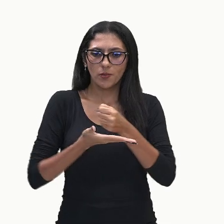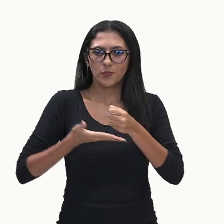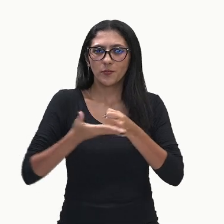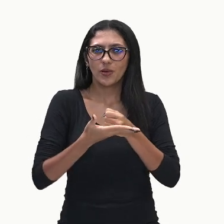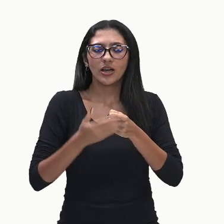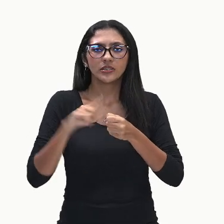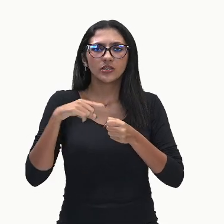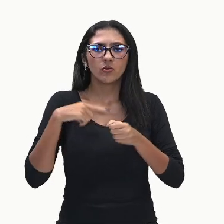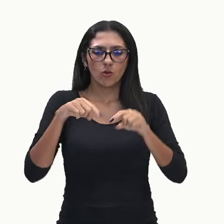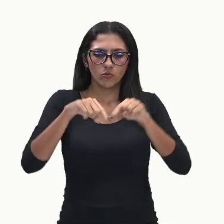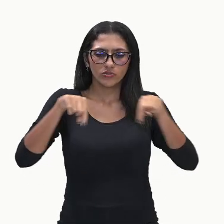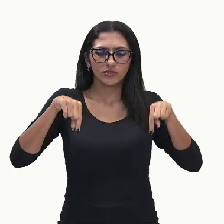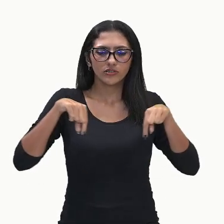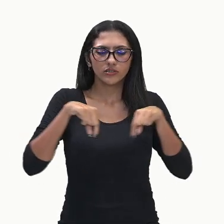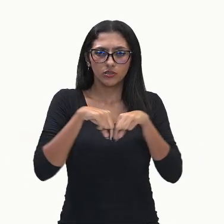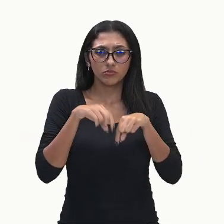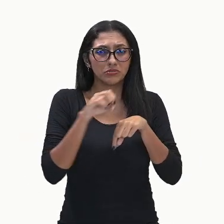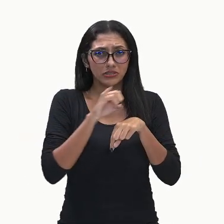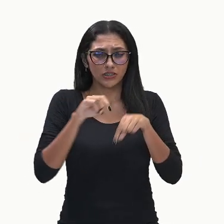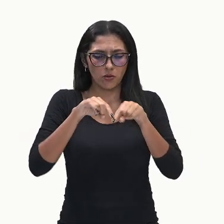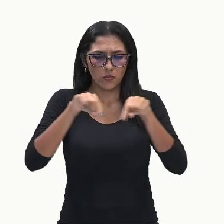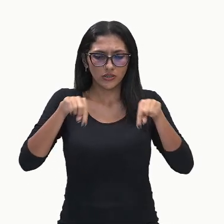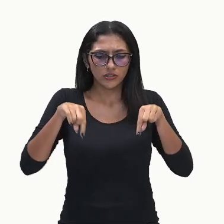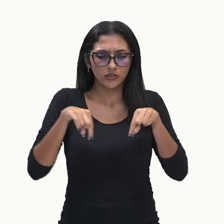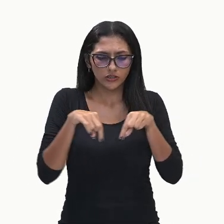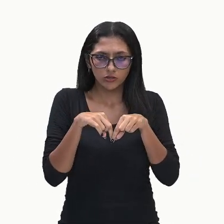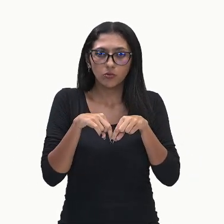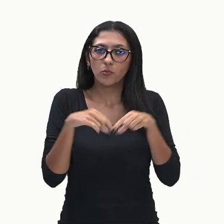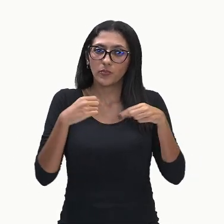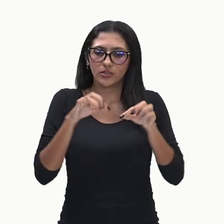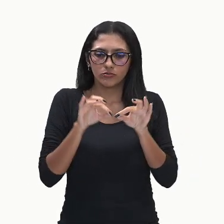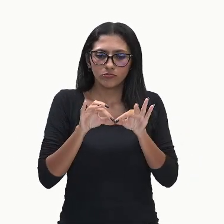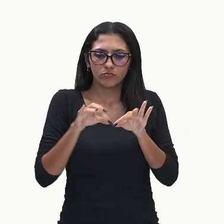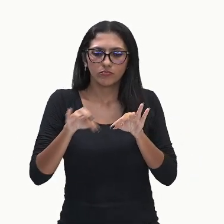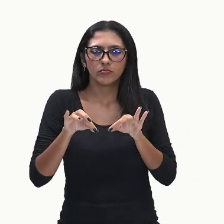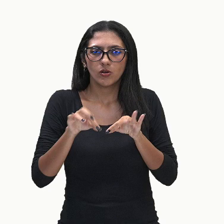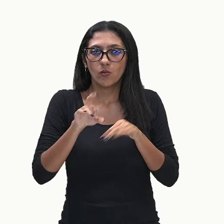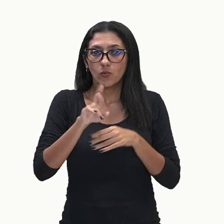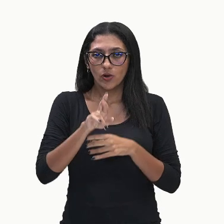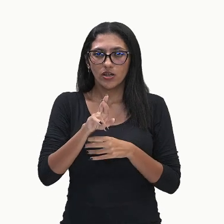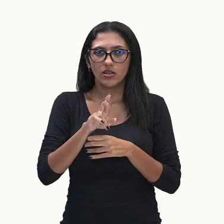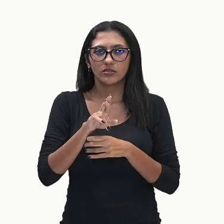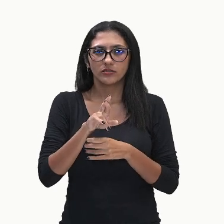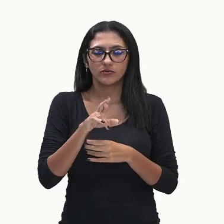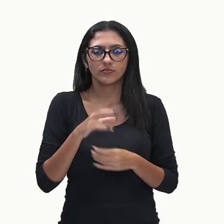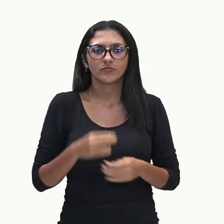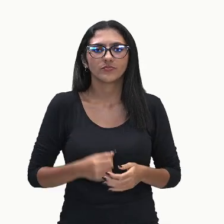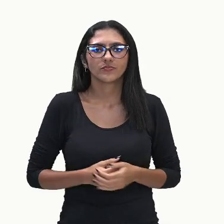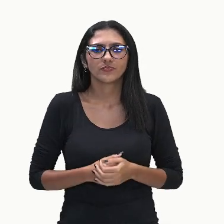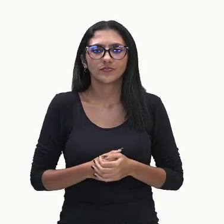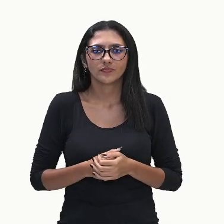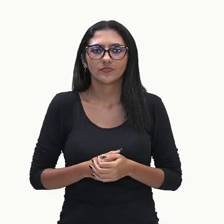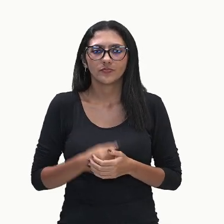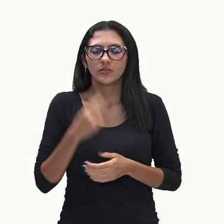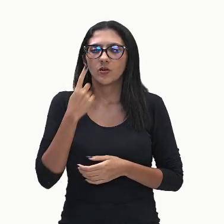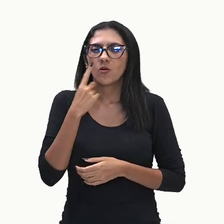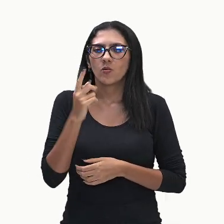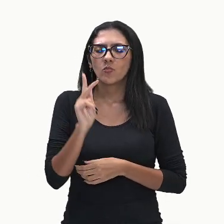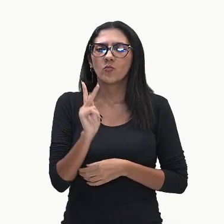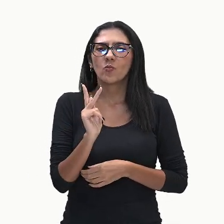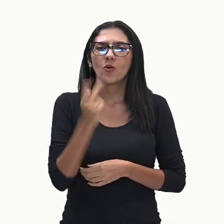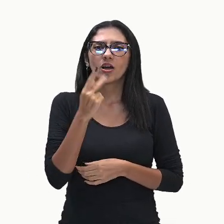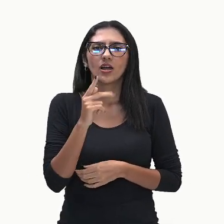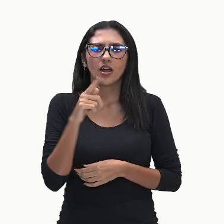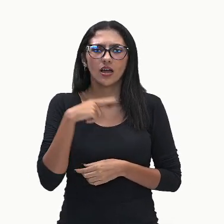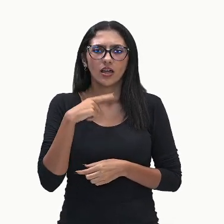E como nós temos um círculo, também nós teremos um raio, tá bom? E esse H vai ser